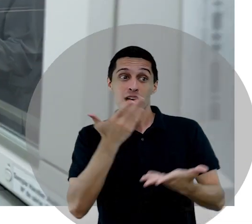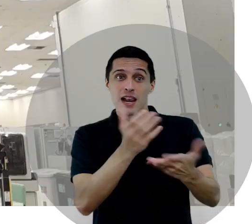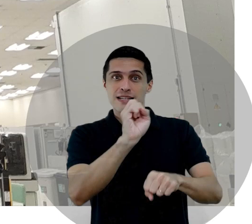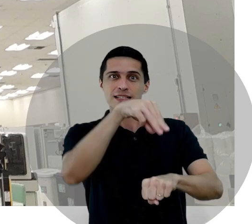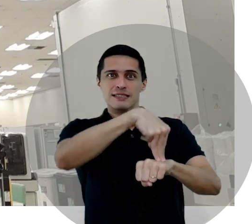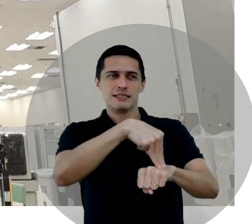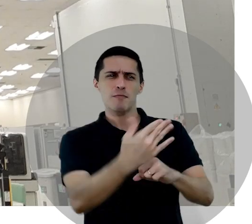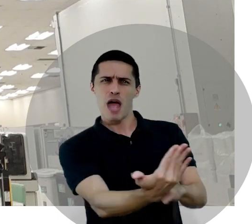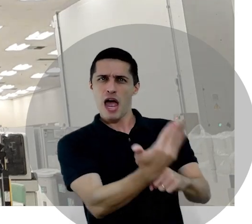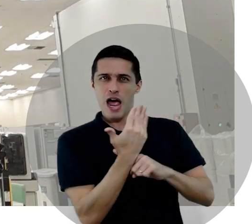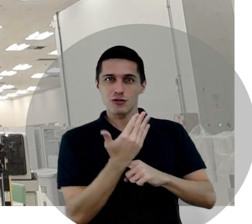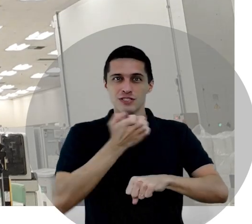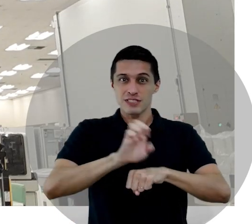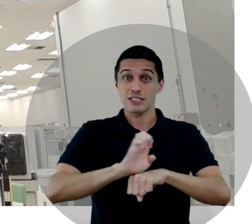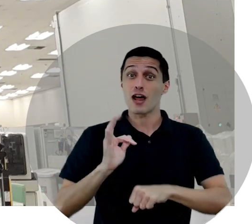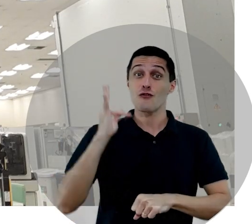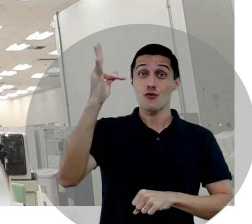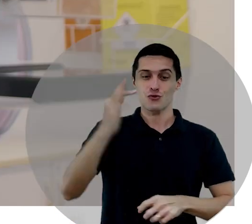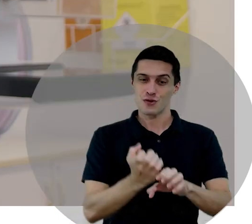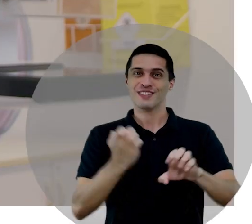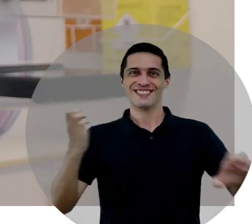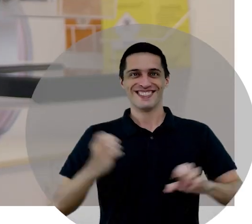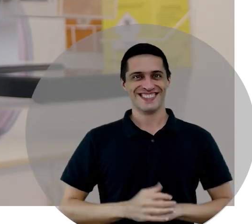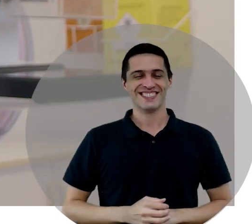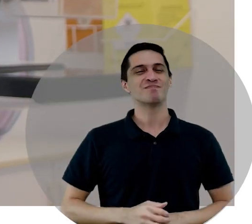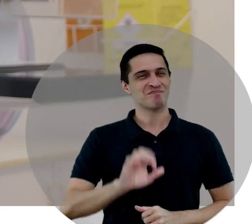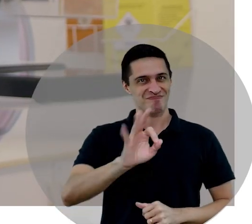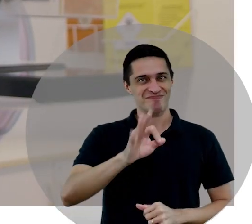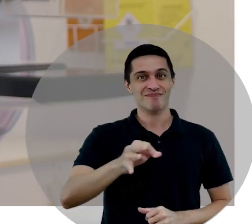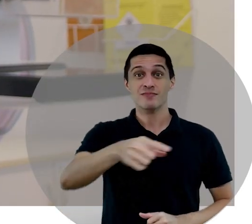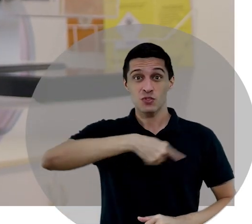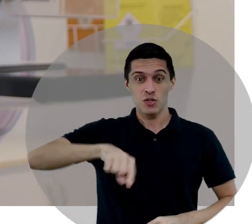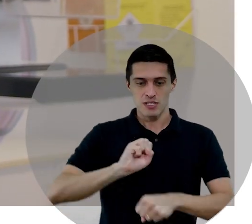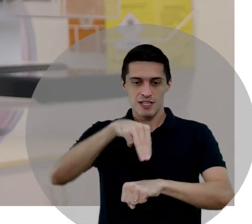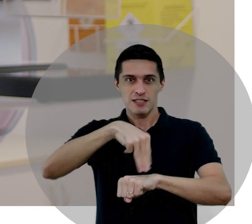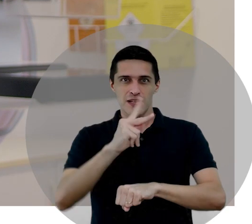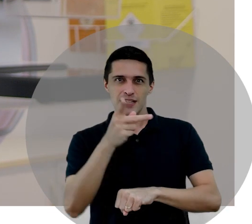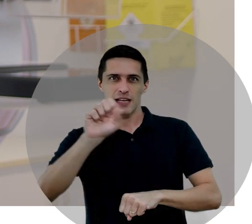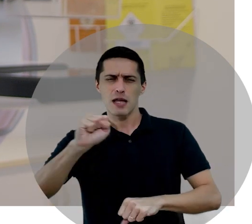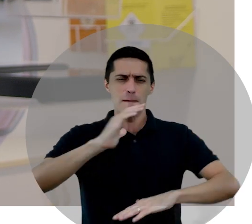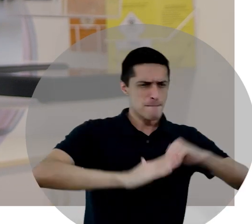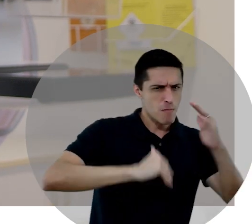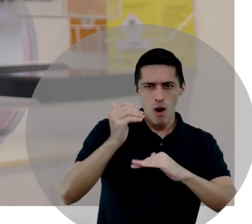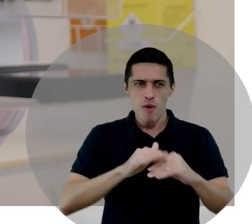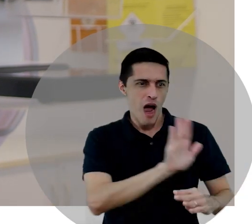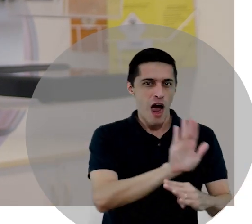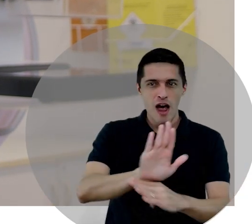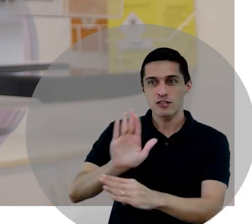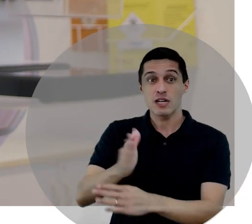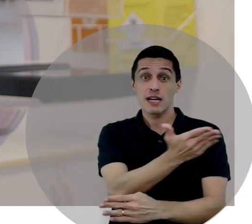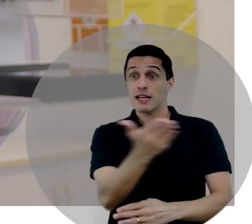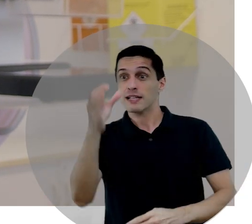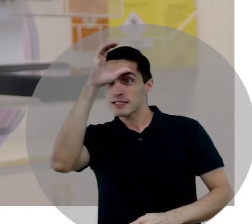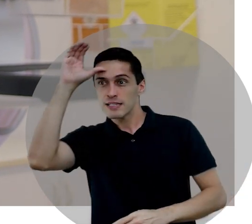comprometimento a capacitar os estagiários que um dia serão seus engenheiros. É isso, Ana e Thiago. Aqui na Healthineers, a gente realmente coloca a mão na massa para garantir os